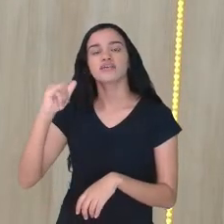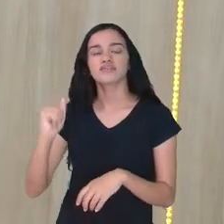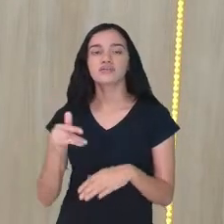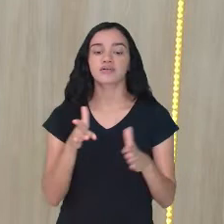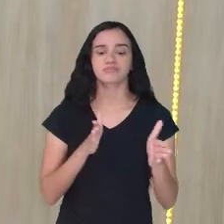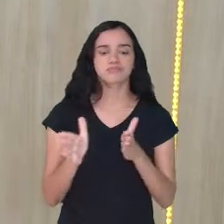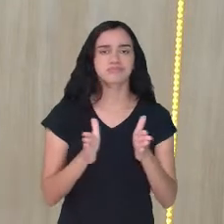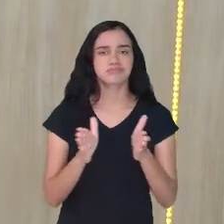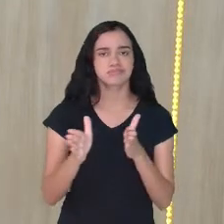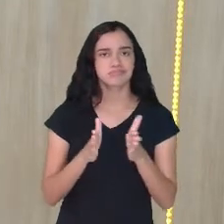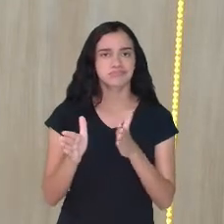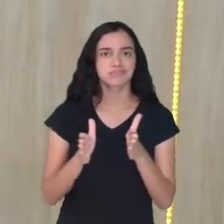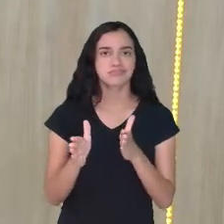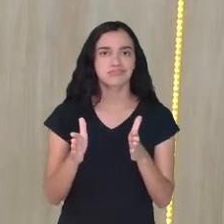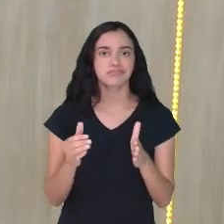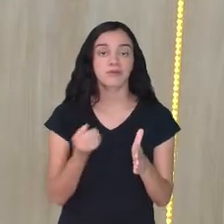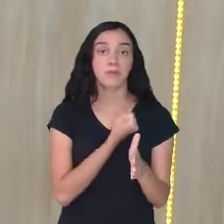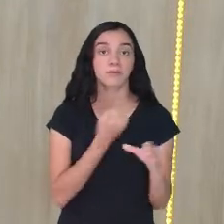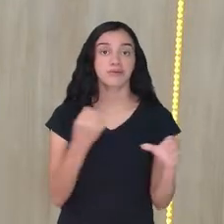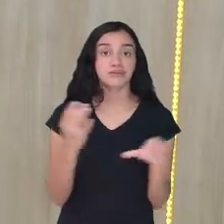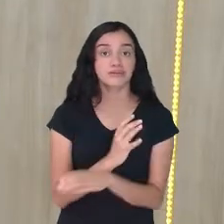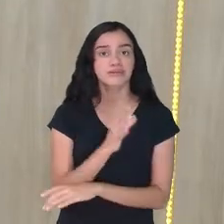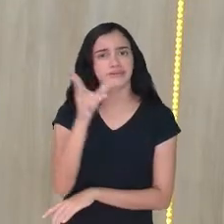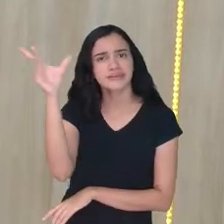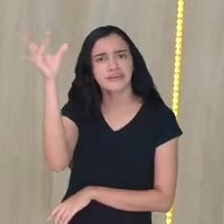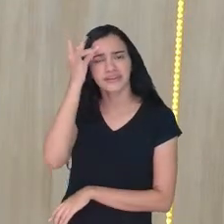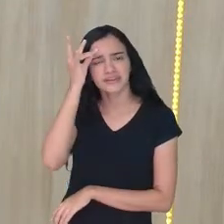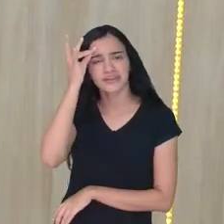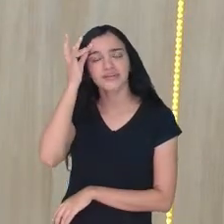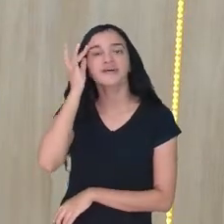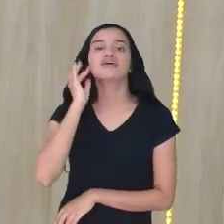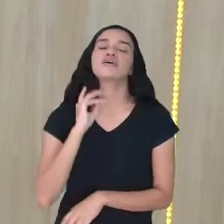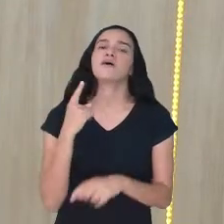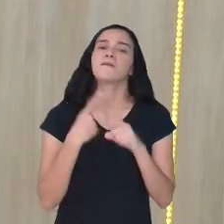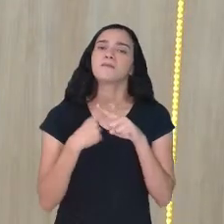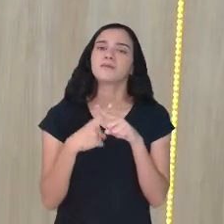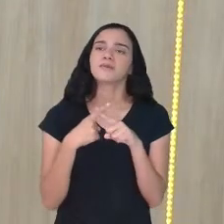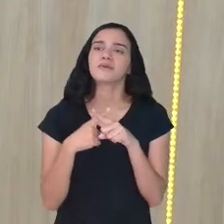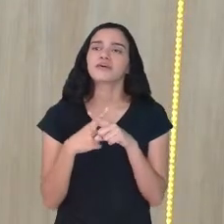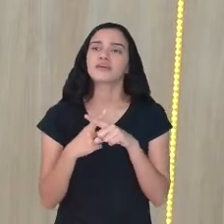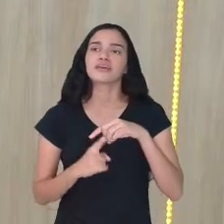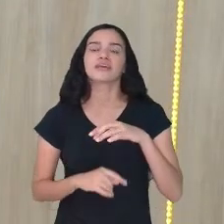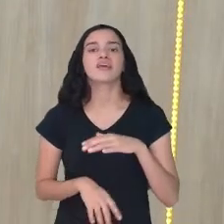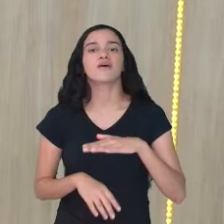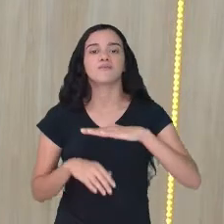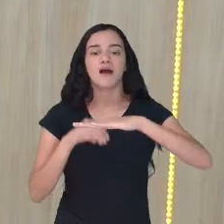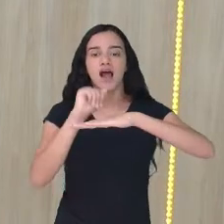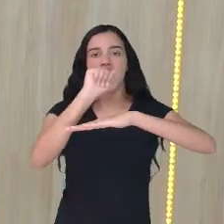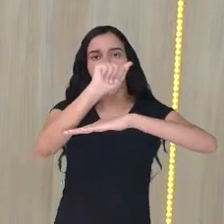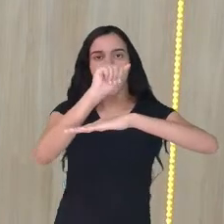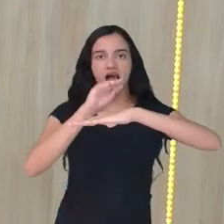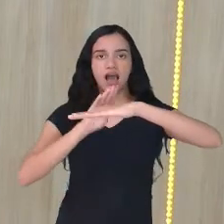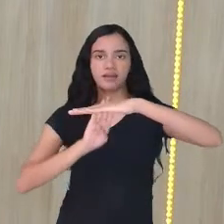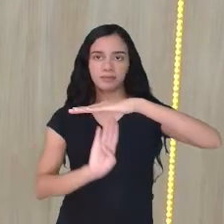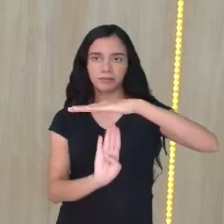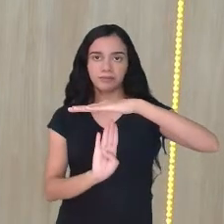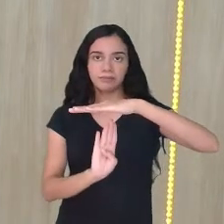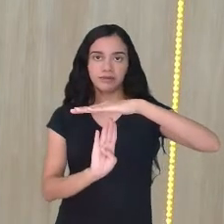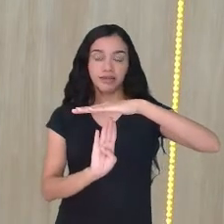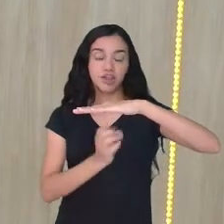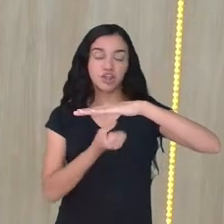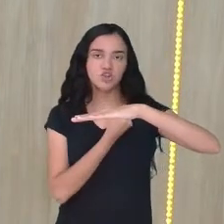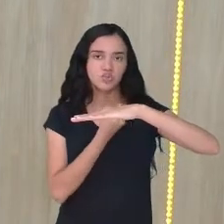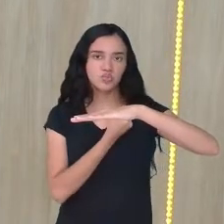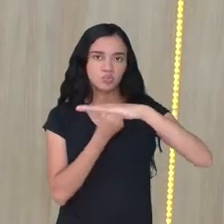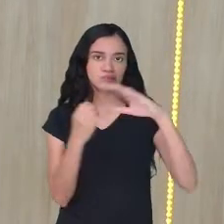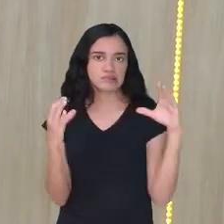inteiros do que decorar que o número racional é uma fração A e B, com A e B números inteiros e